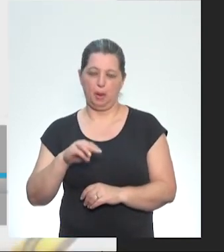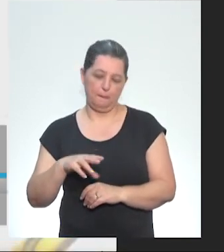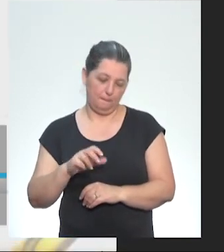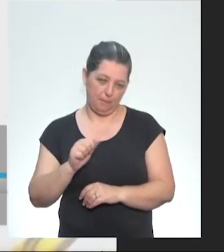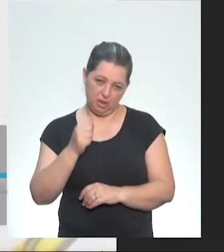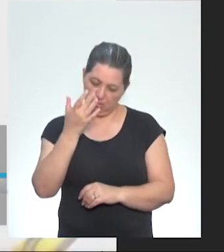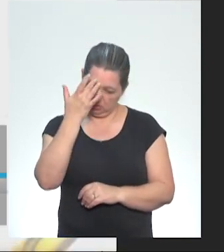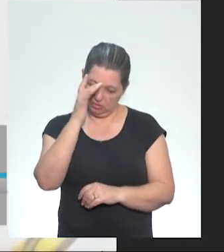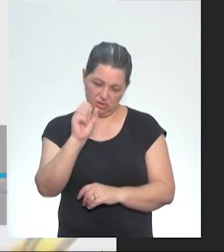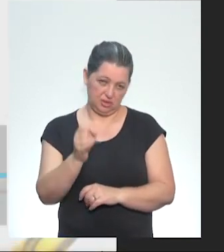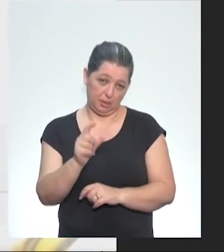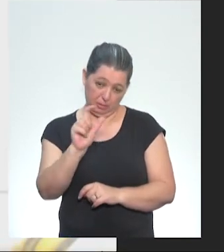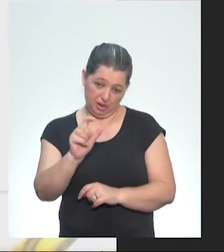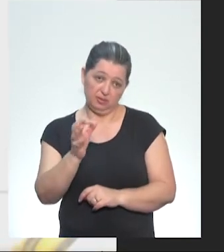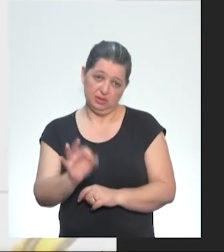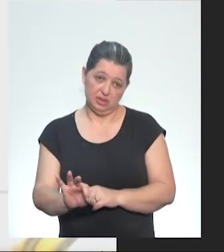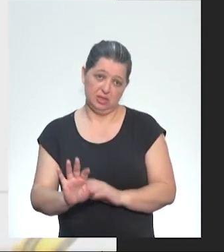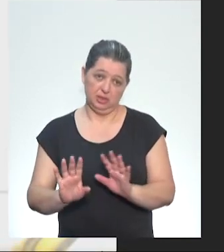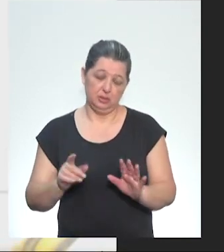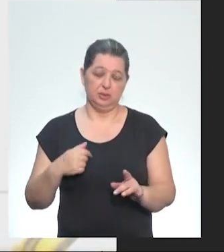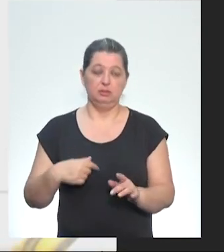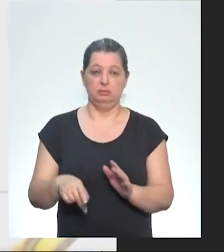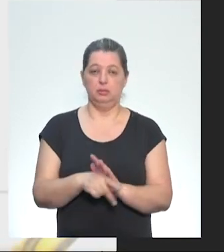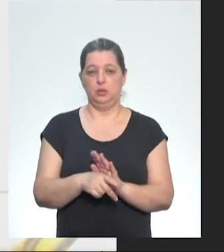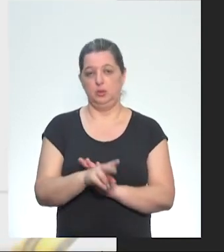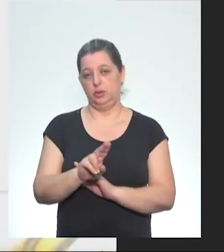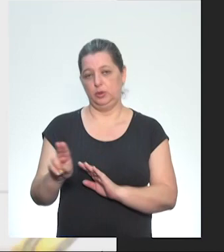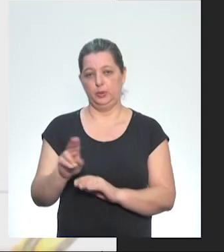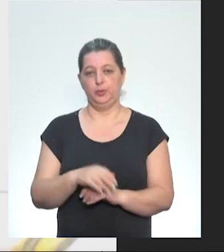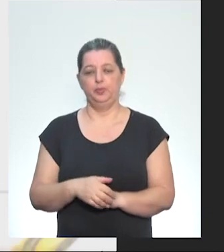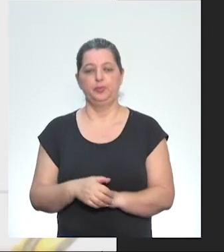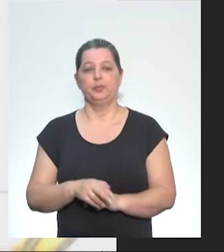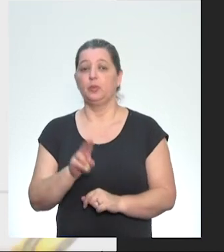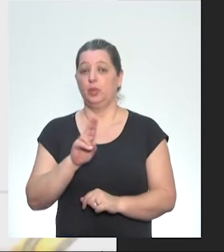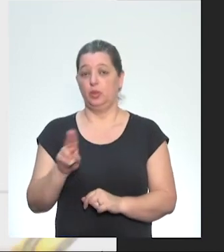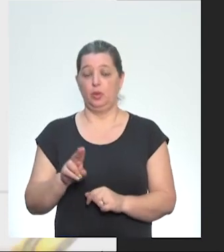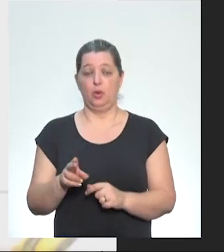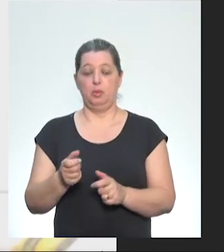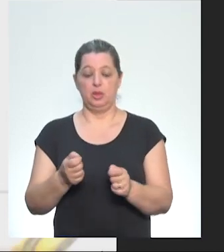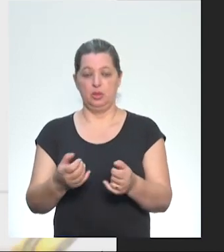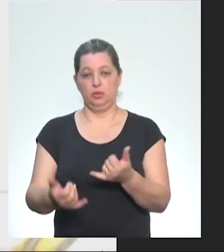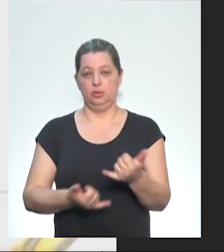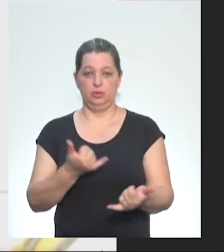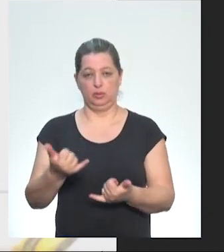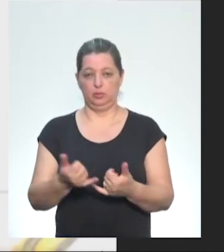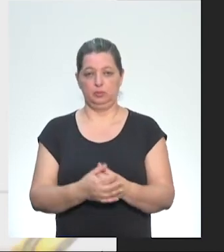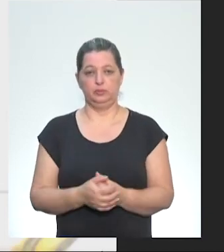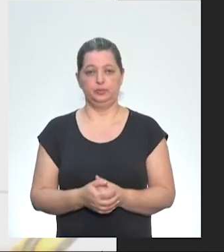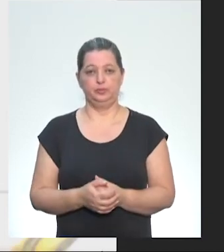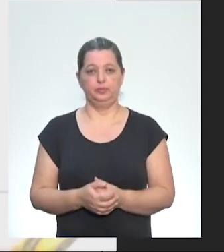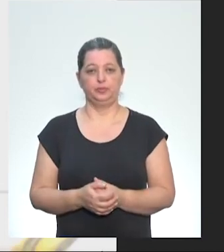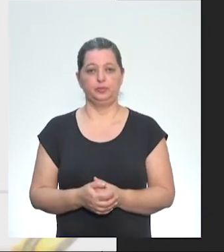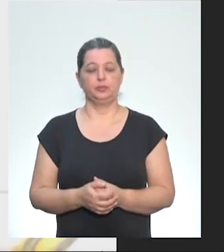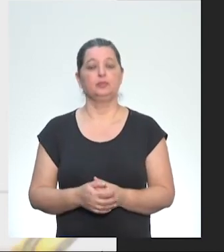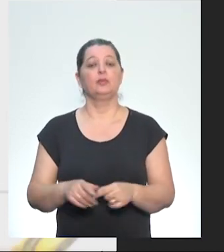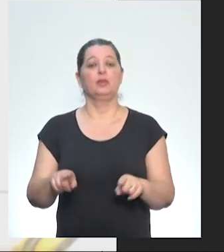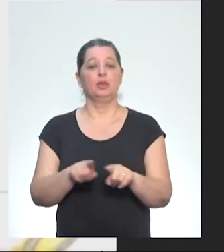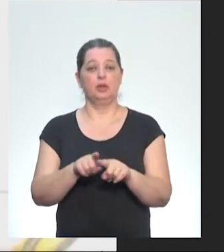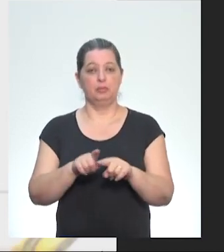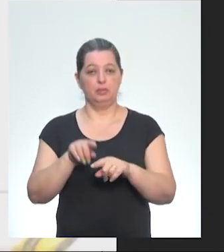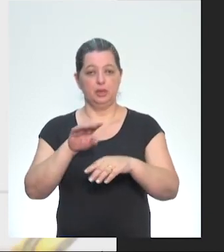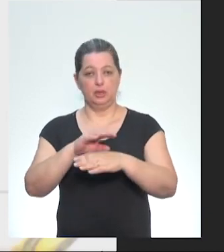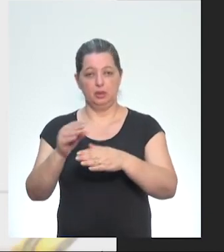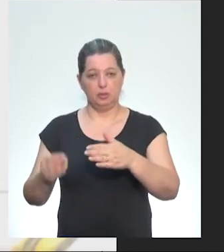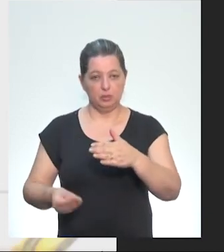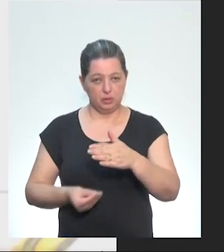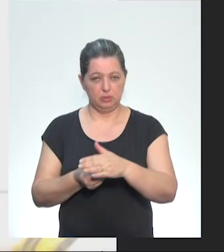mas a intenção foi perfeita, foi Shishima o nome do jogo. A gente vai colocar também lá no repositório também o